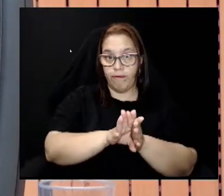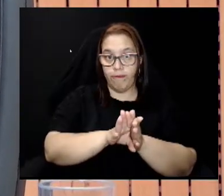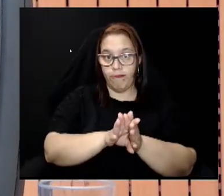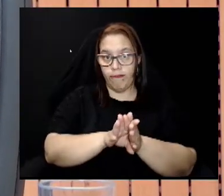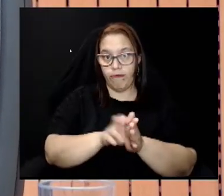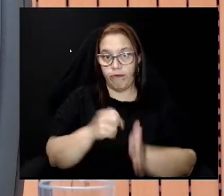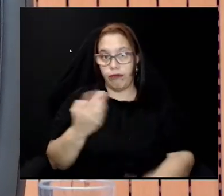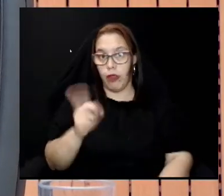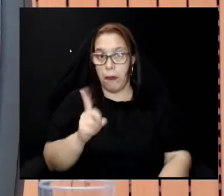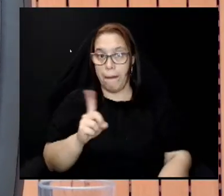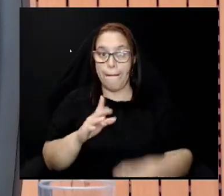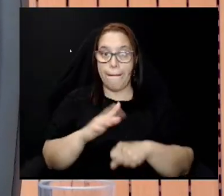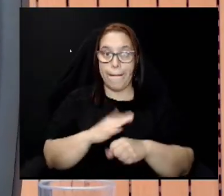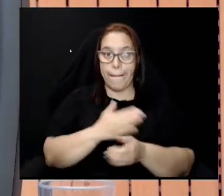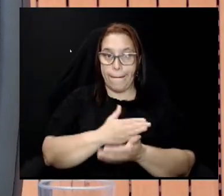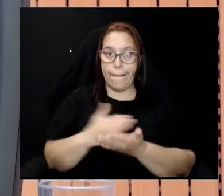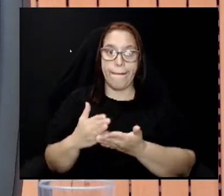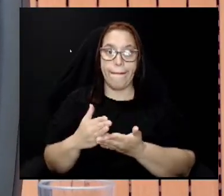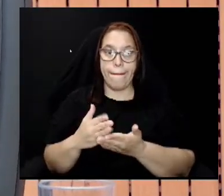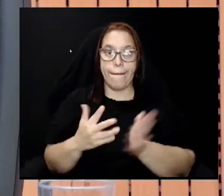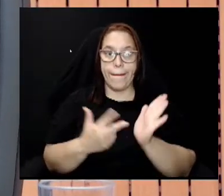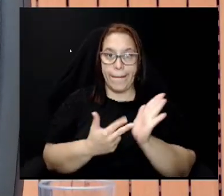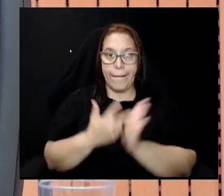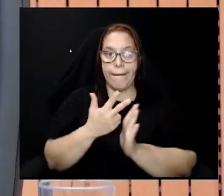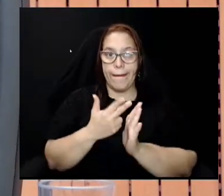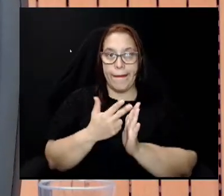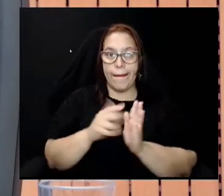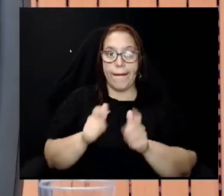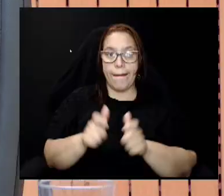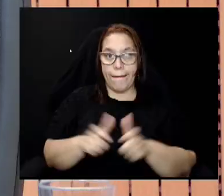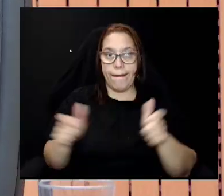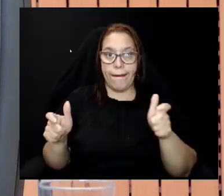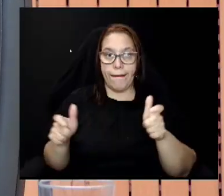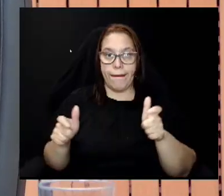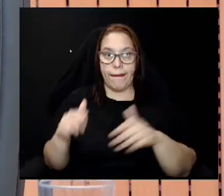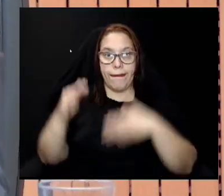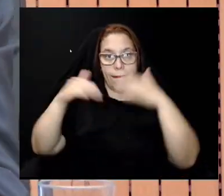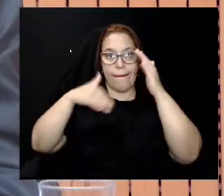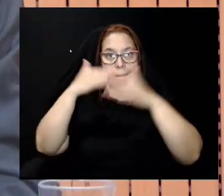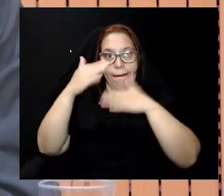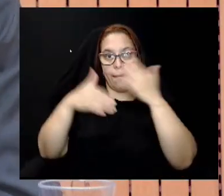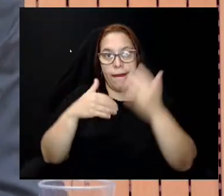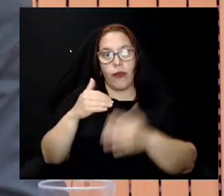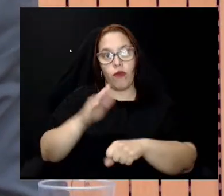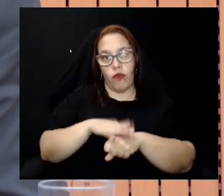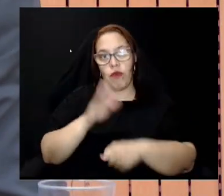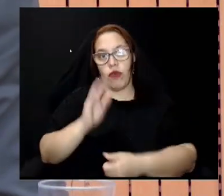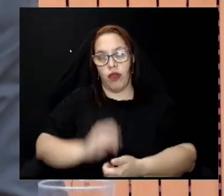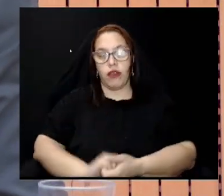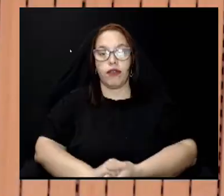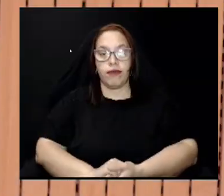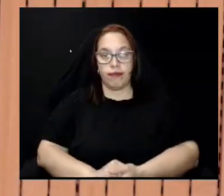doença inicial, a cirurgia é bem extensa. Na doença avançada, então, ela é muito mais extensa.